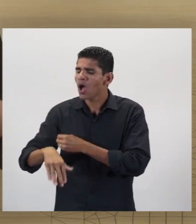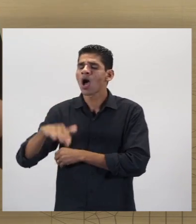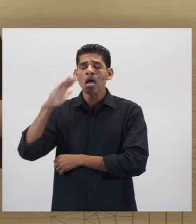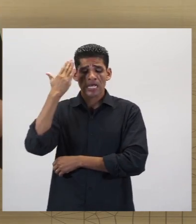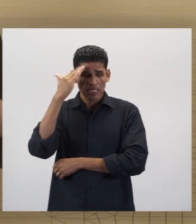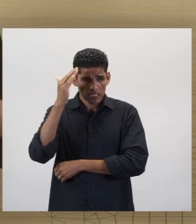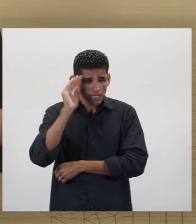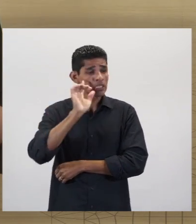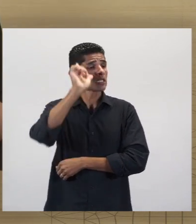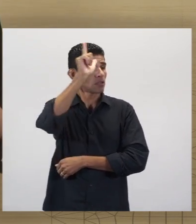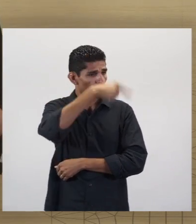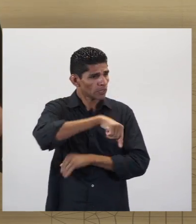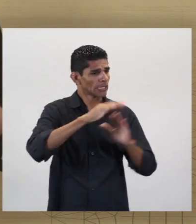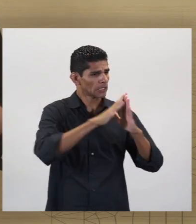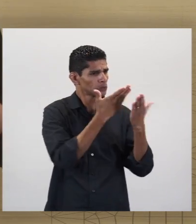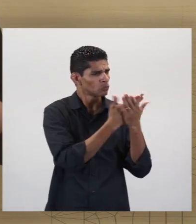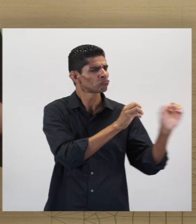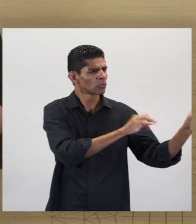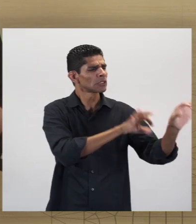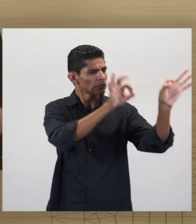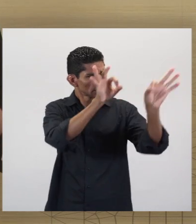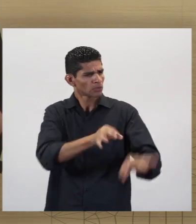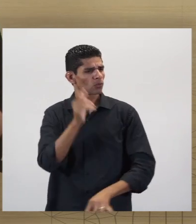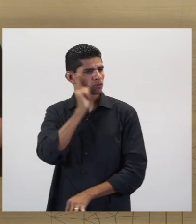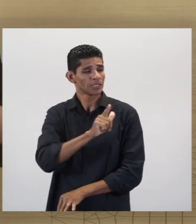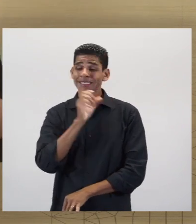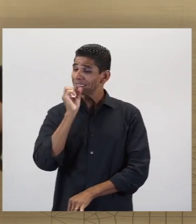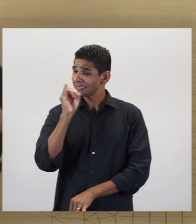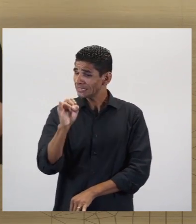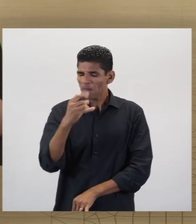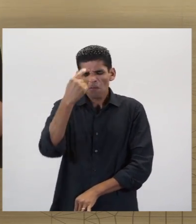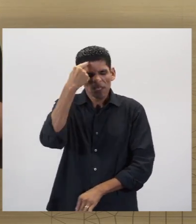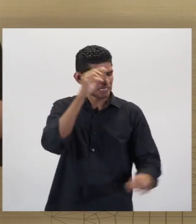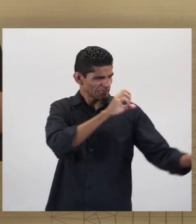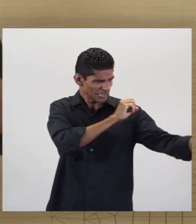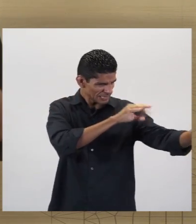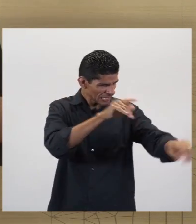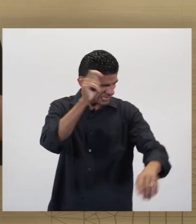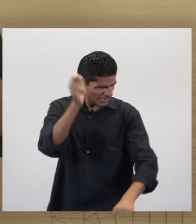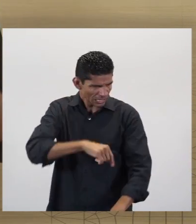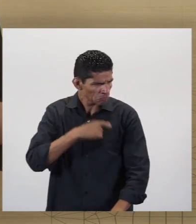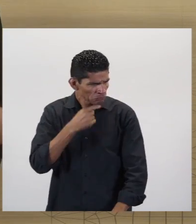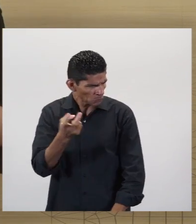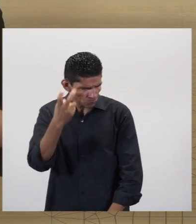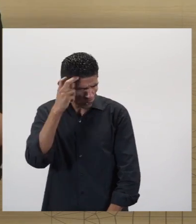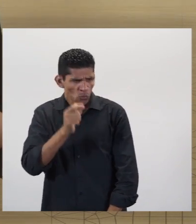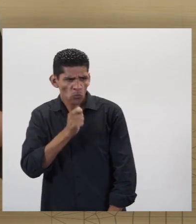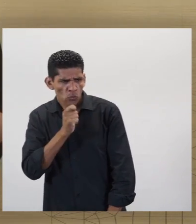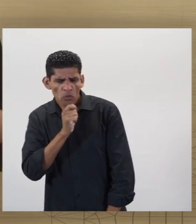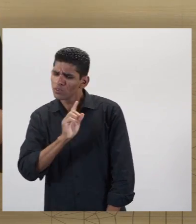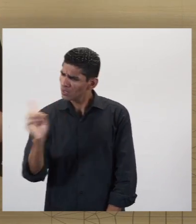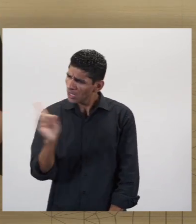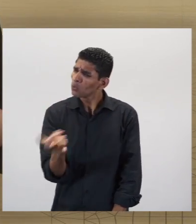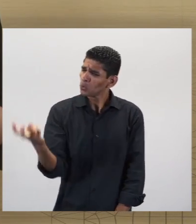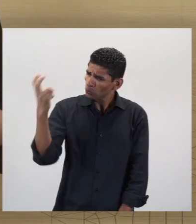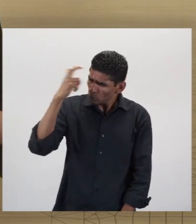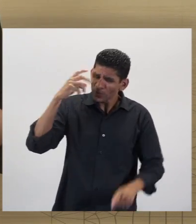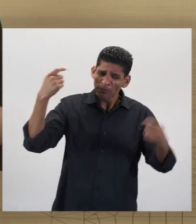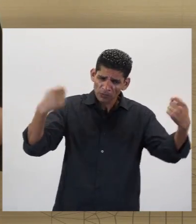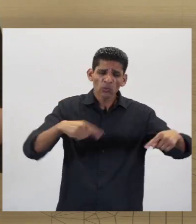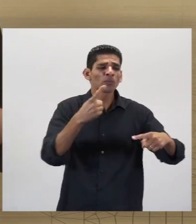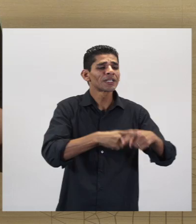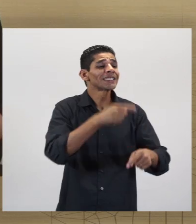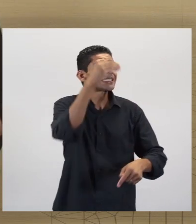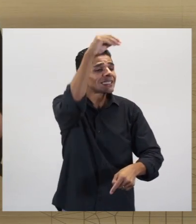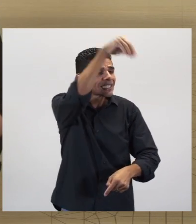utiliza. Não haveria educação sem cultura. De que forma, então, os adultos transmitem o modo como as crianças devem agir dentro da